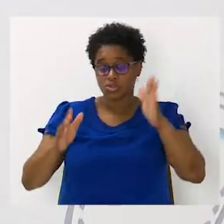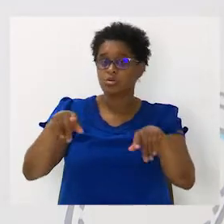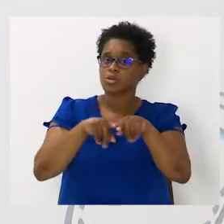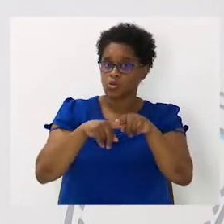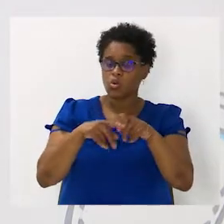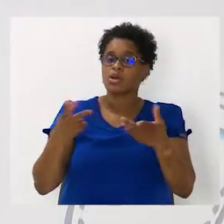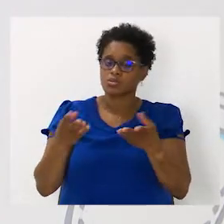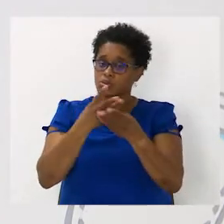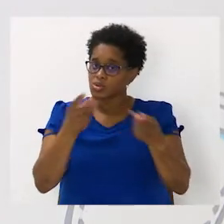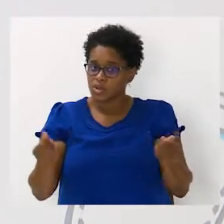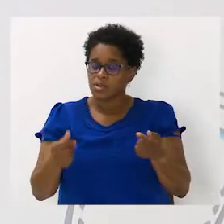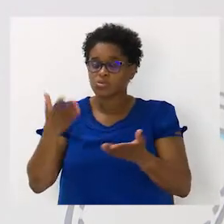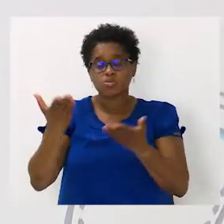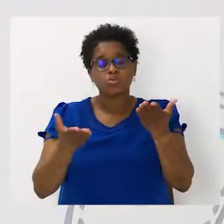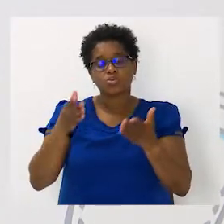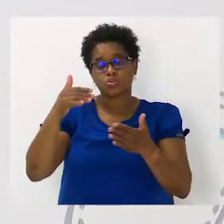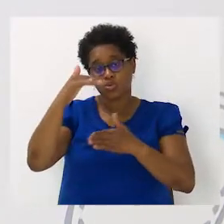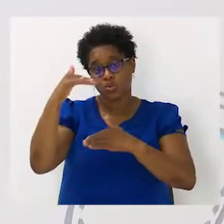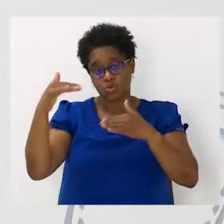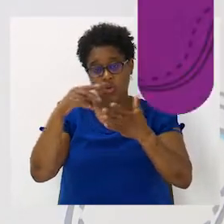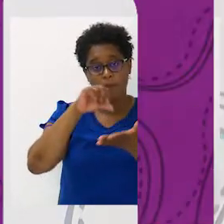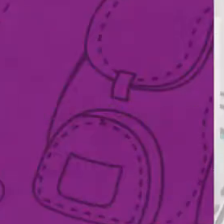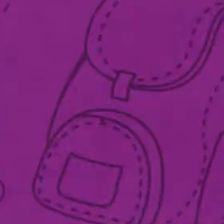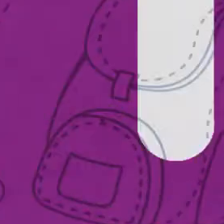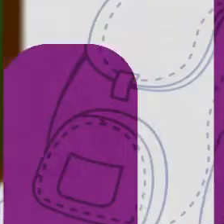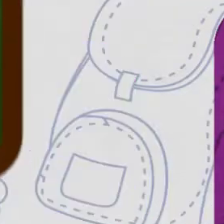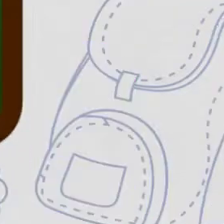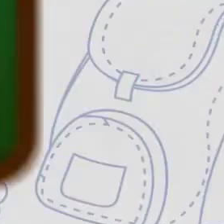igual ao resultado do produto dos meios.